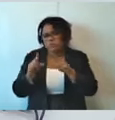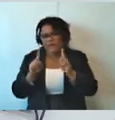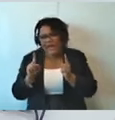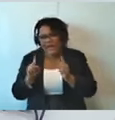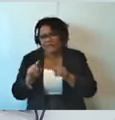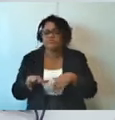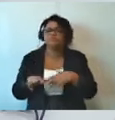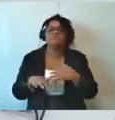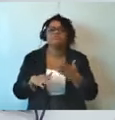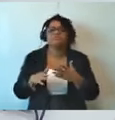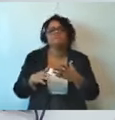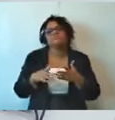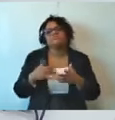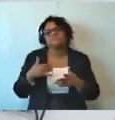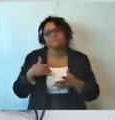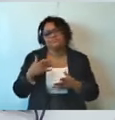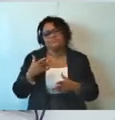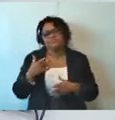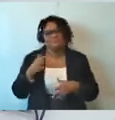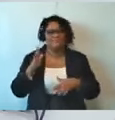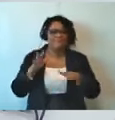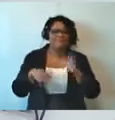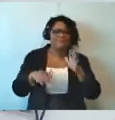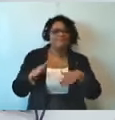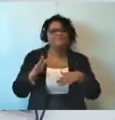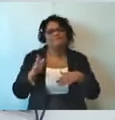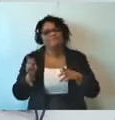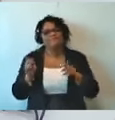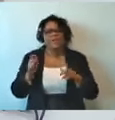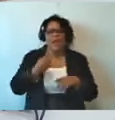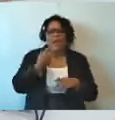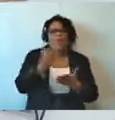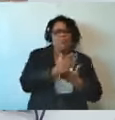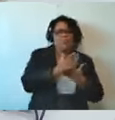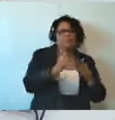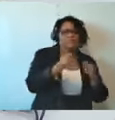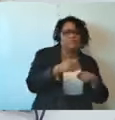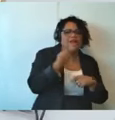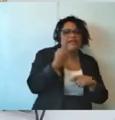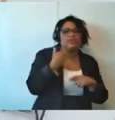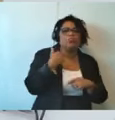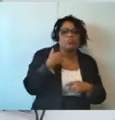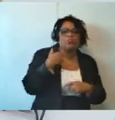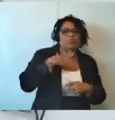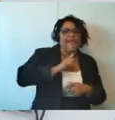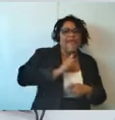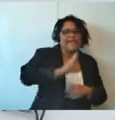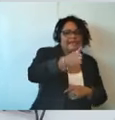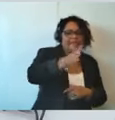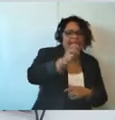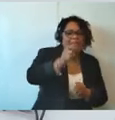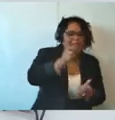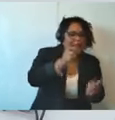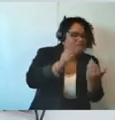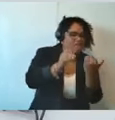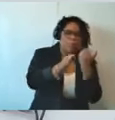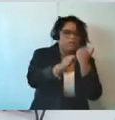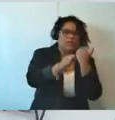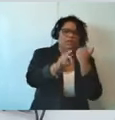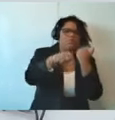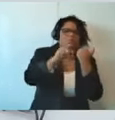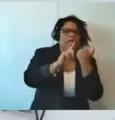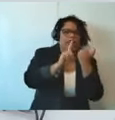gente consegue num sentido, no outro não. Então, nós estamos nesse pé do trabalho, desde que o prefeito determinou que